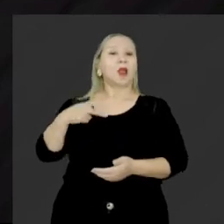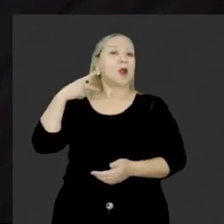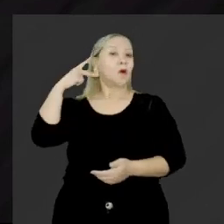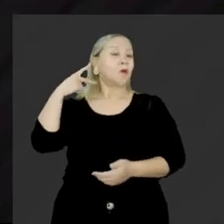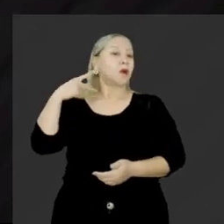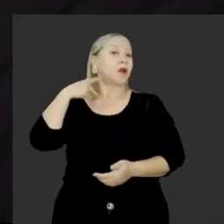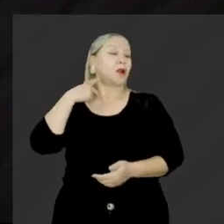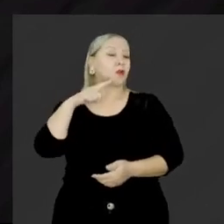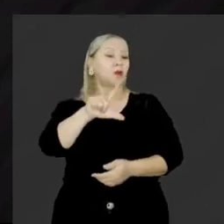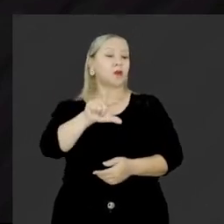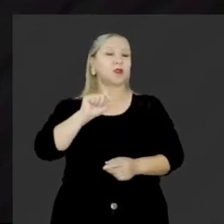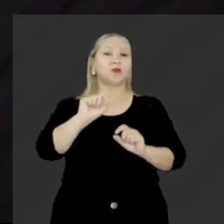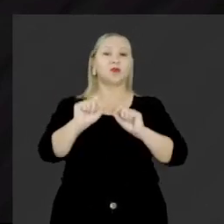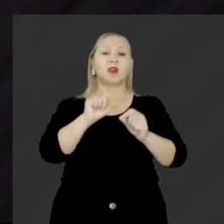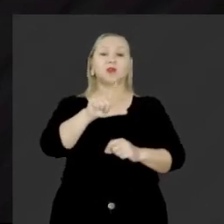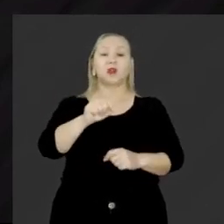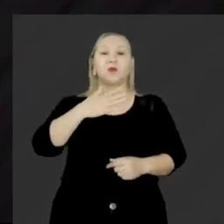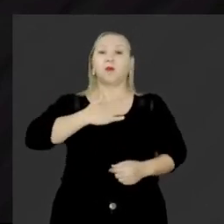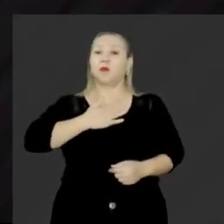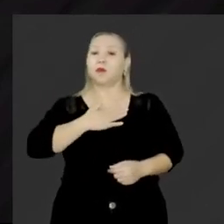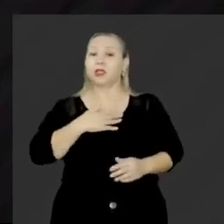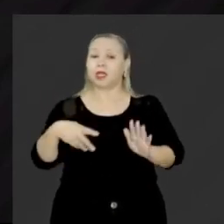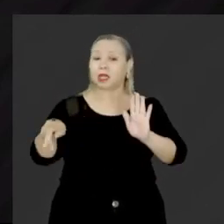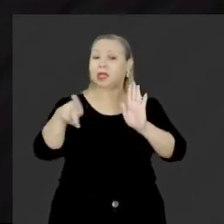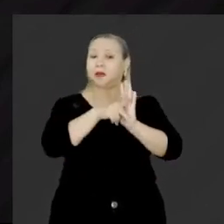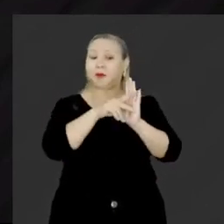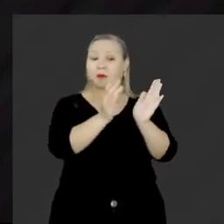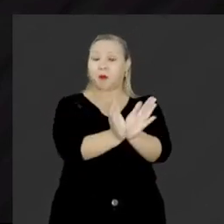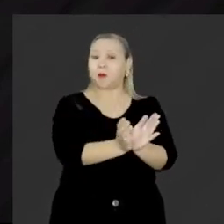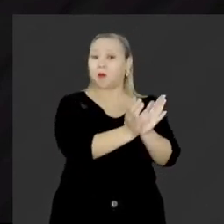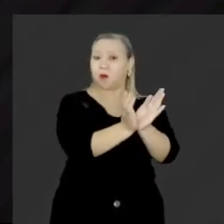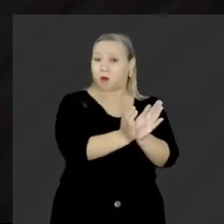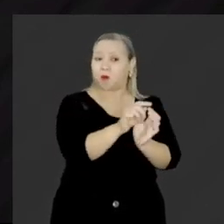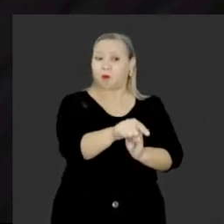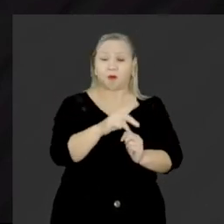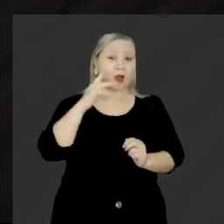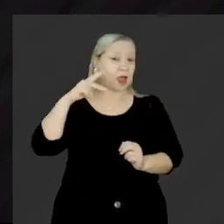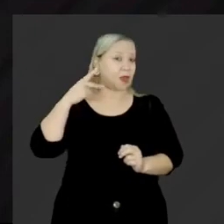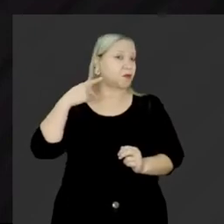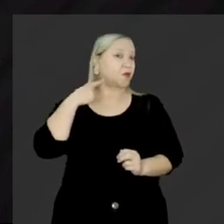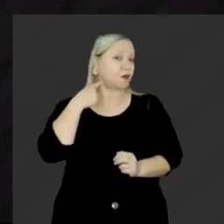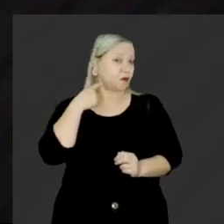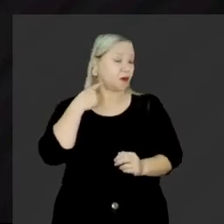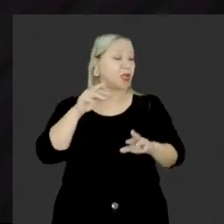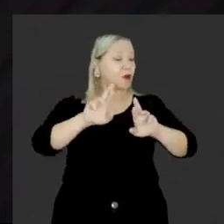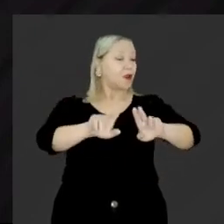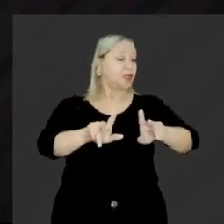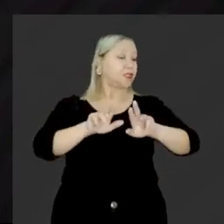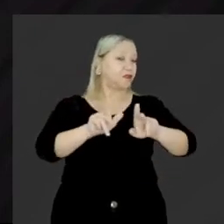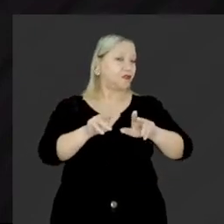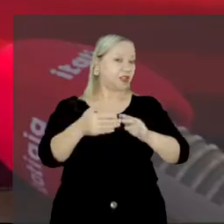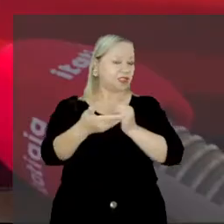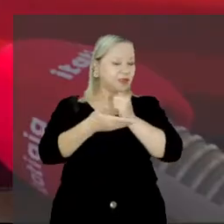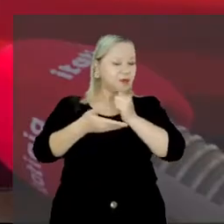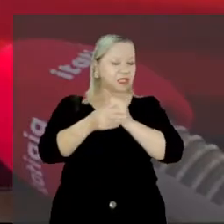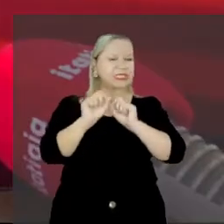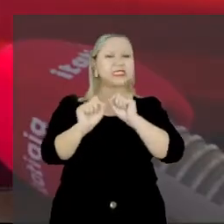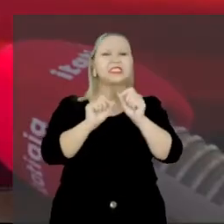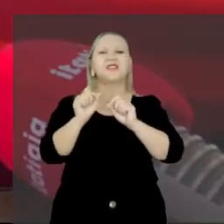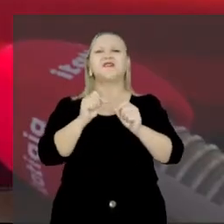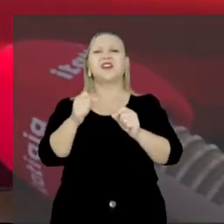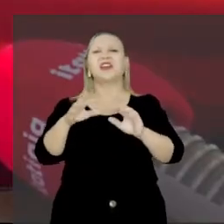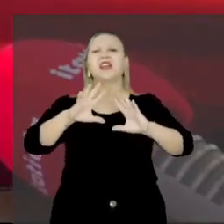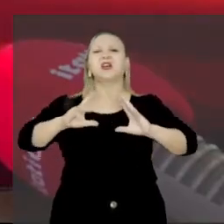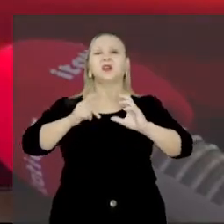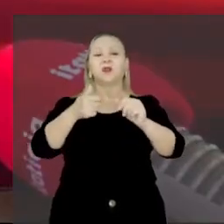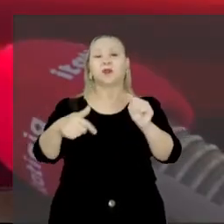o ex-governador de São Paulo, Geraldo Alckmin, como vice. E ele era do PSDB, adversário histórico do PT. Inclusive, o senhor ganhou